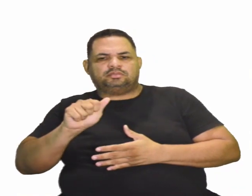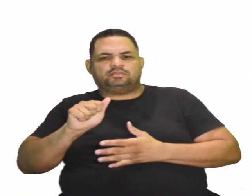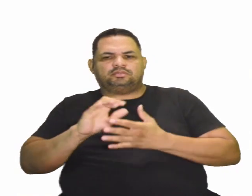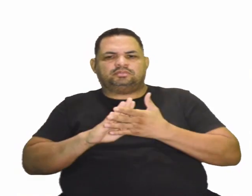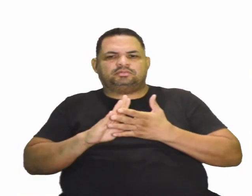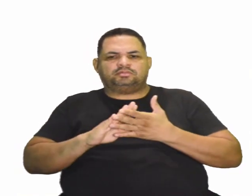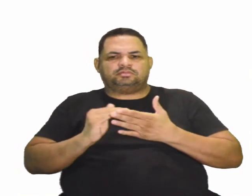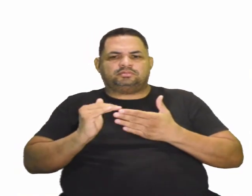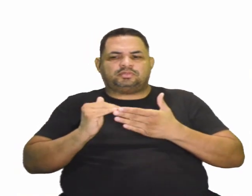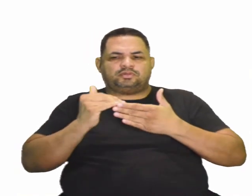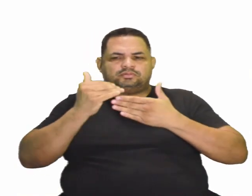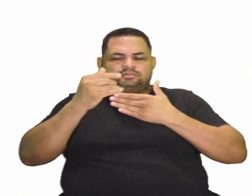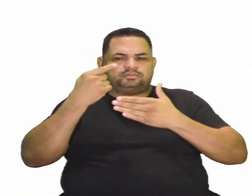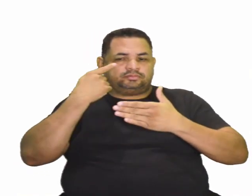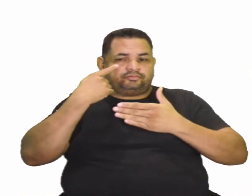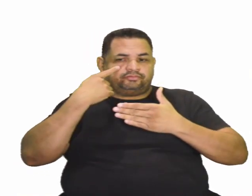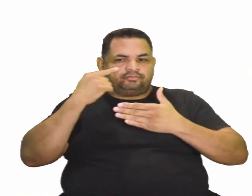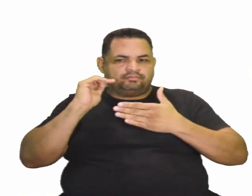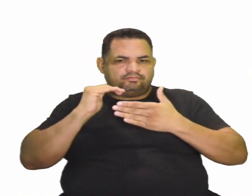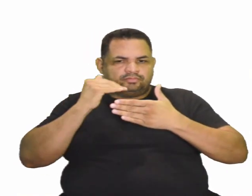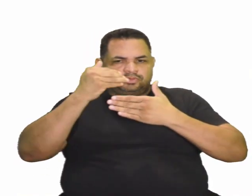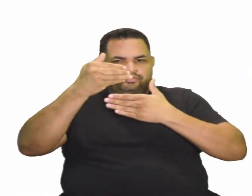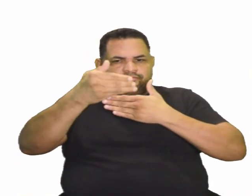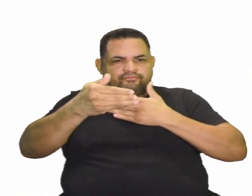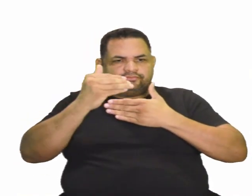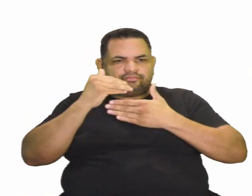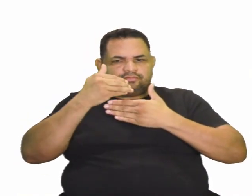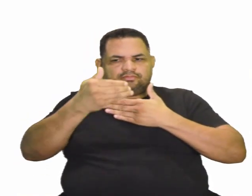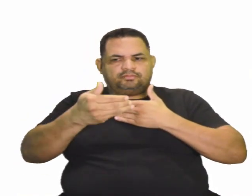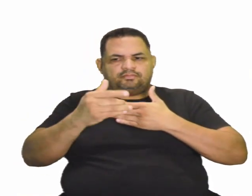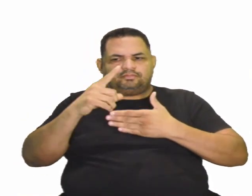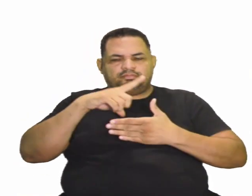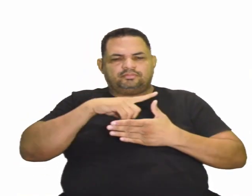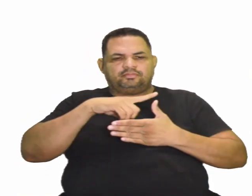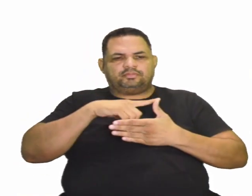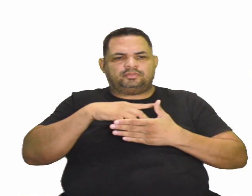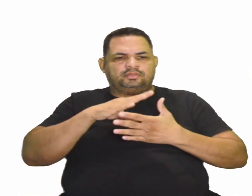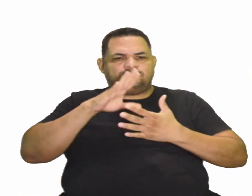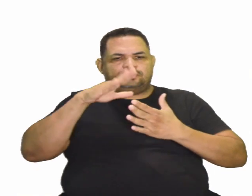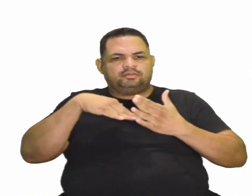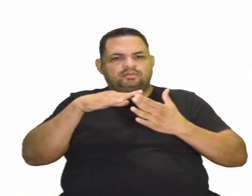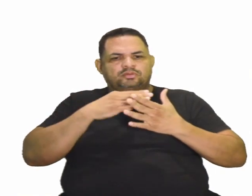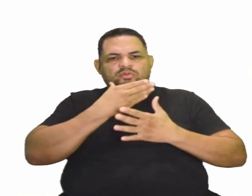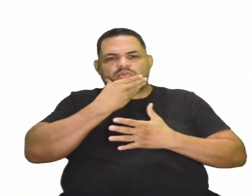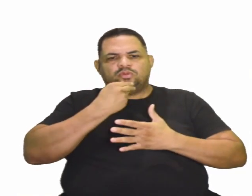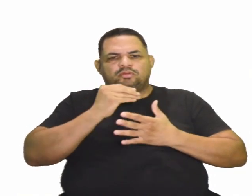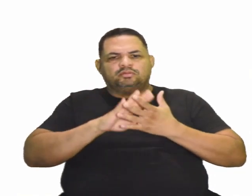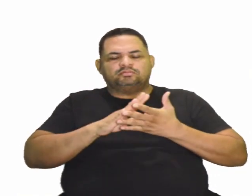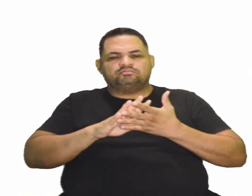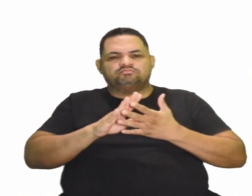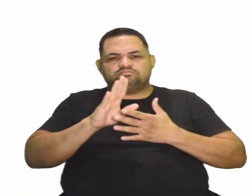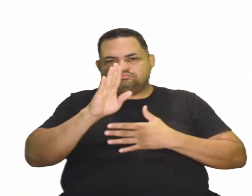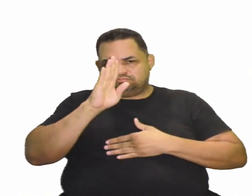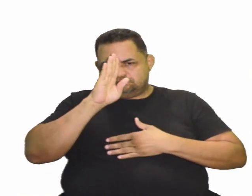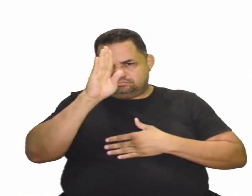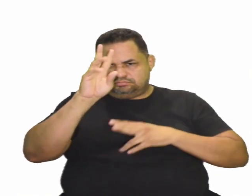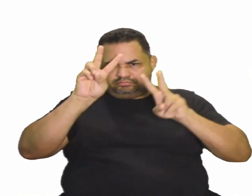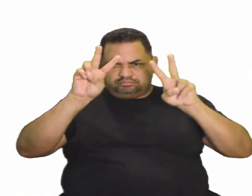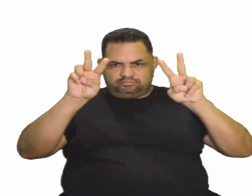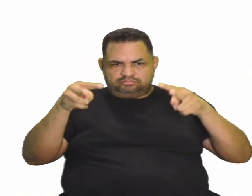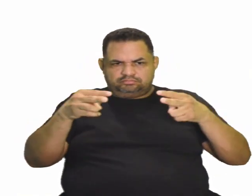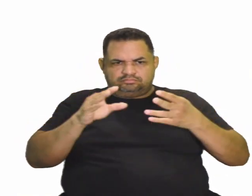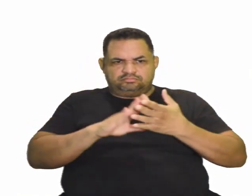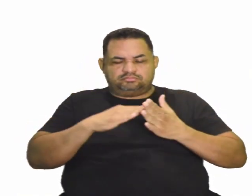ou seja, aquela visão de fundo, né, que tem nas pinturas. O homem era o tema principal